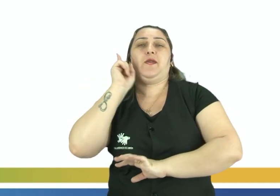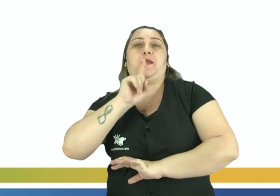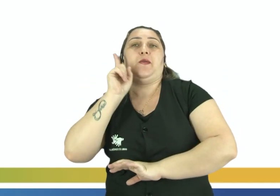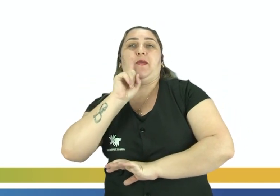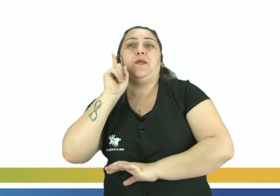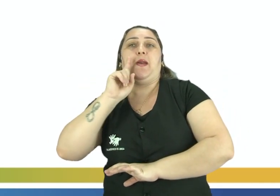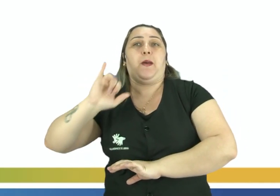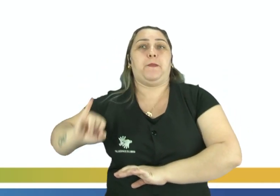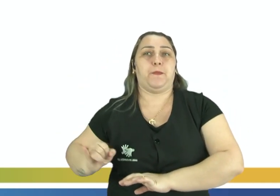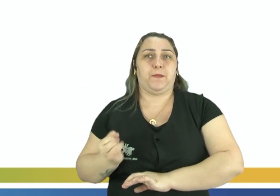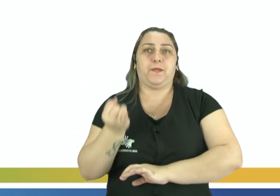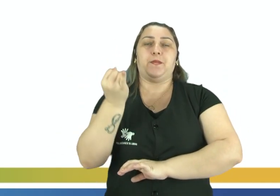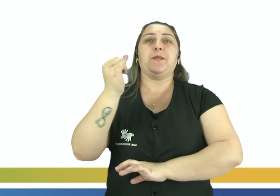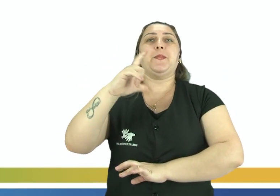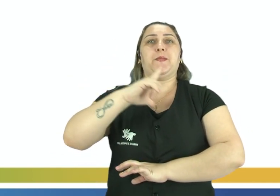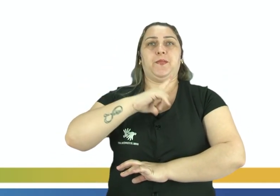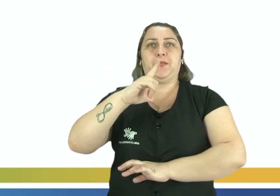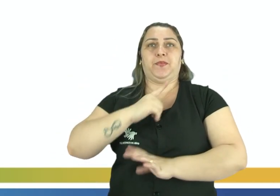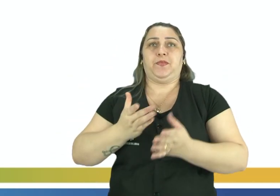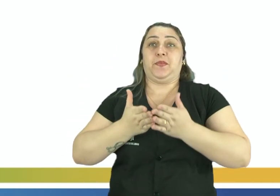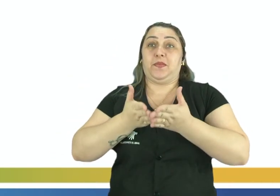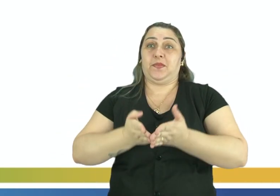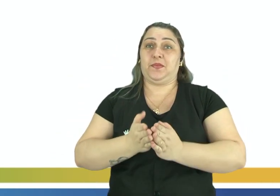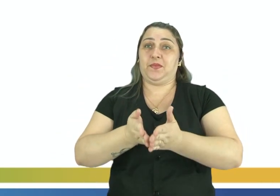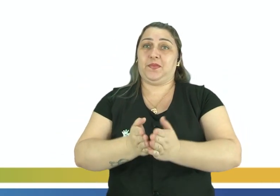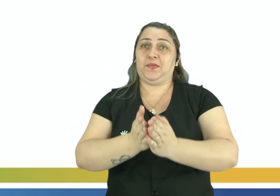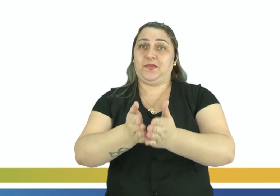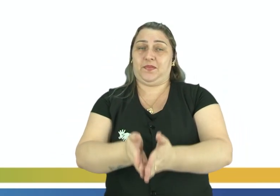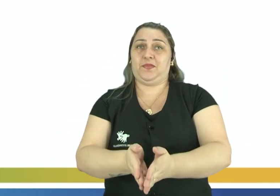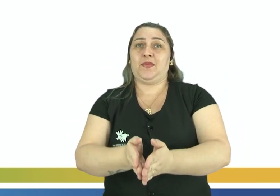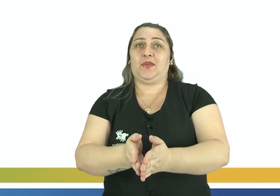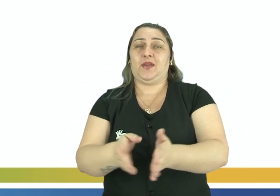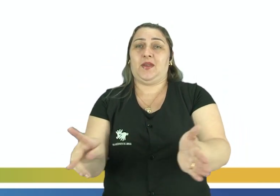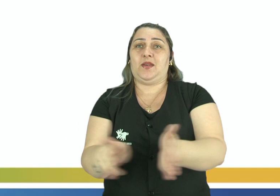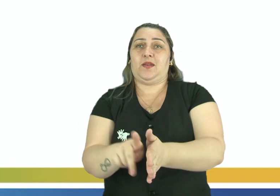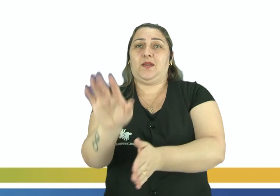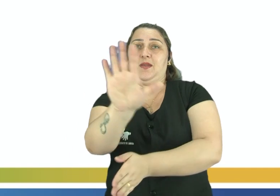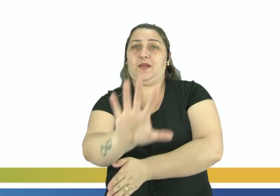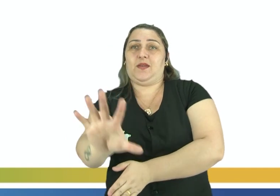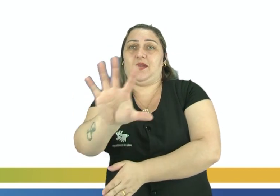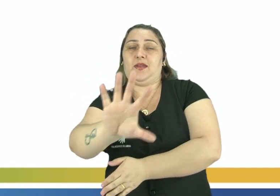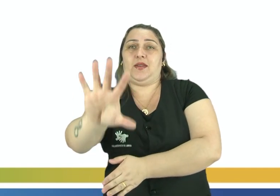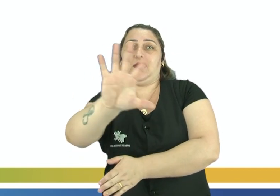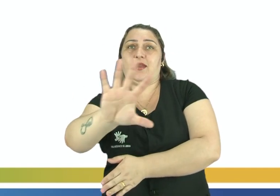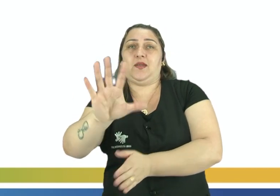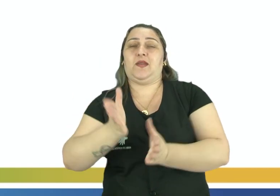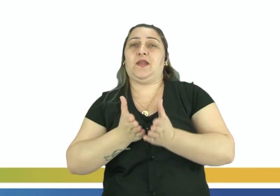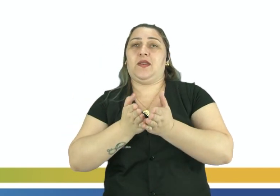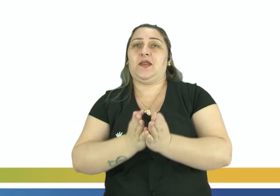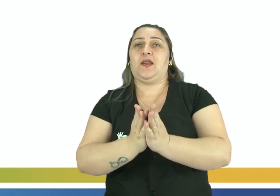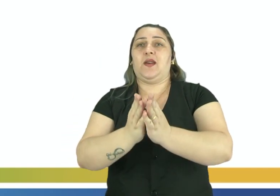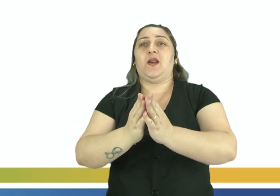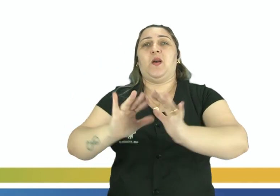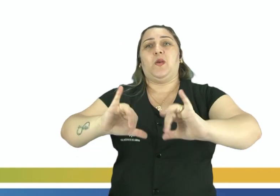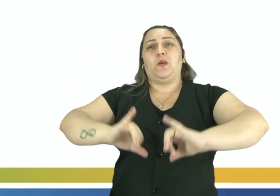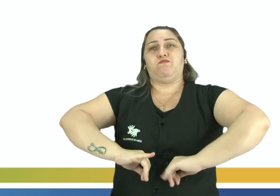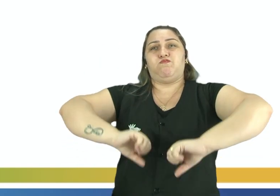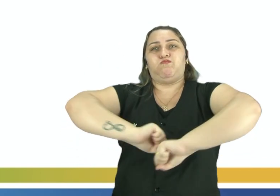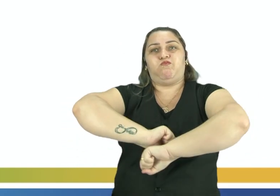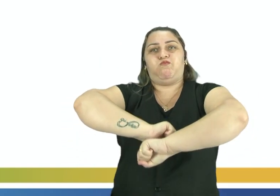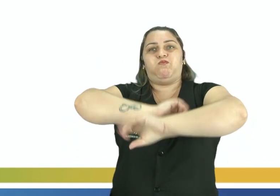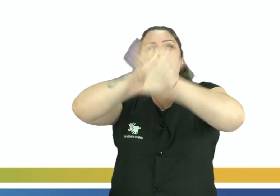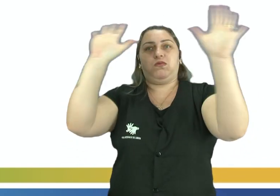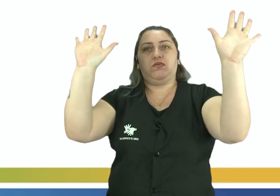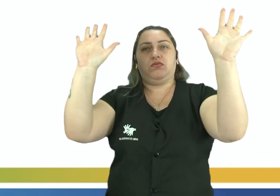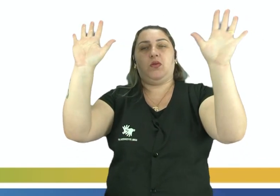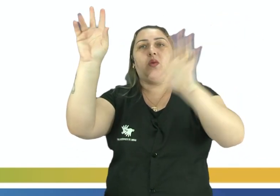Unidos aproveitaram que tinha um navio ancorado na região e esse navio sofreu uma explosão e usaram